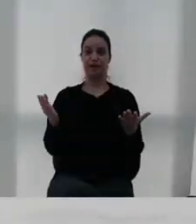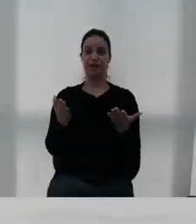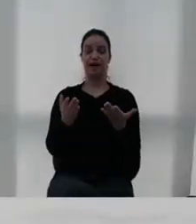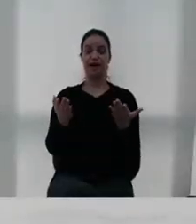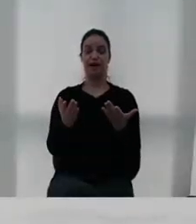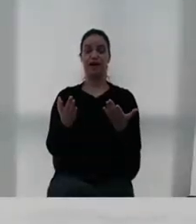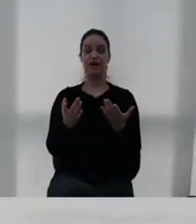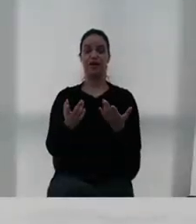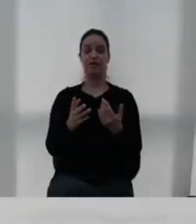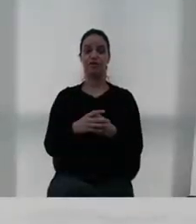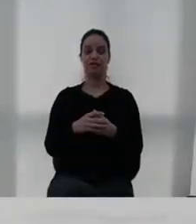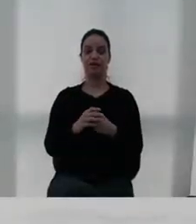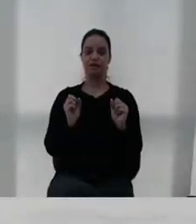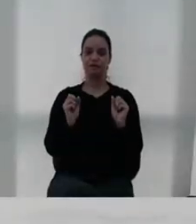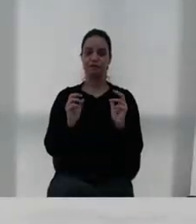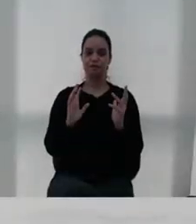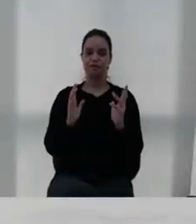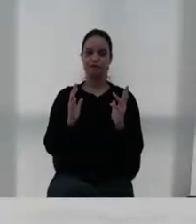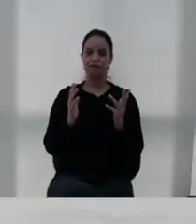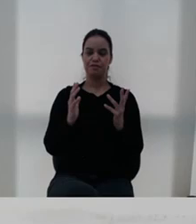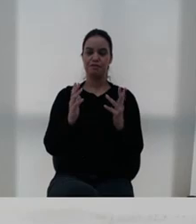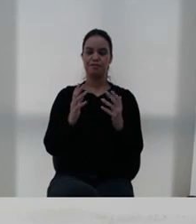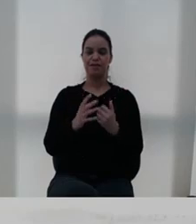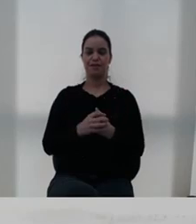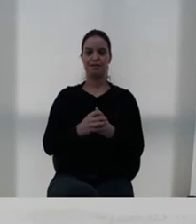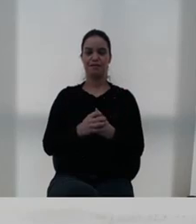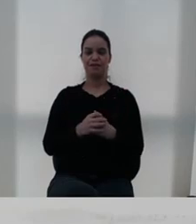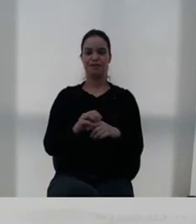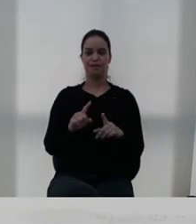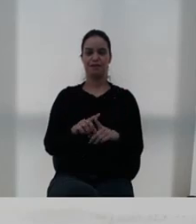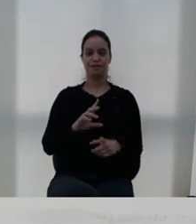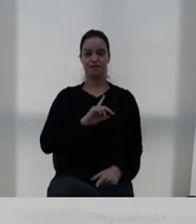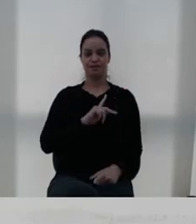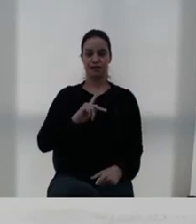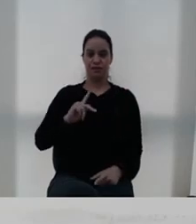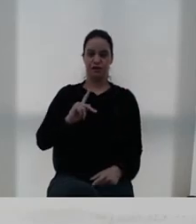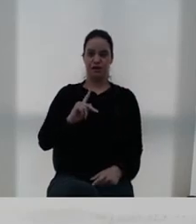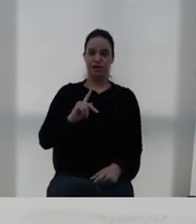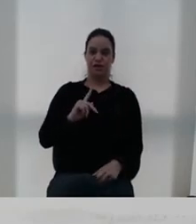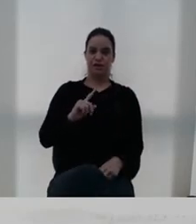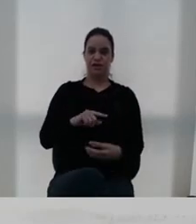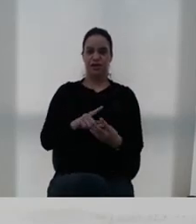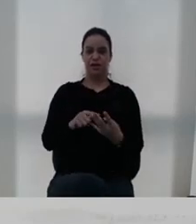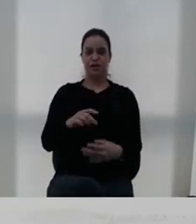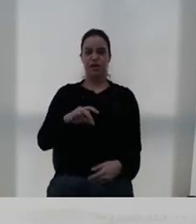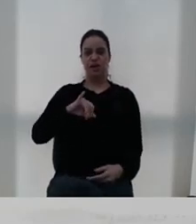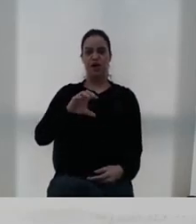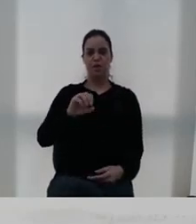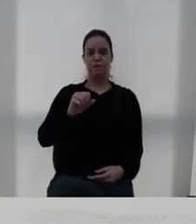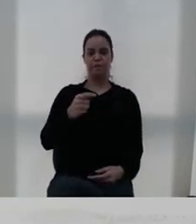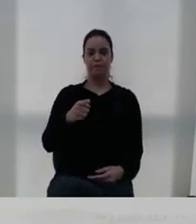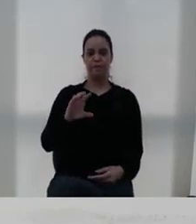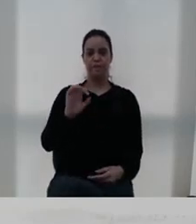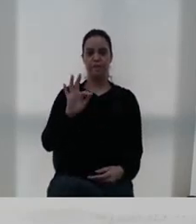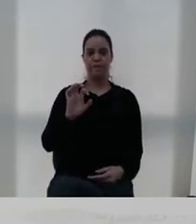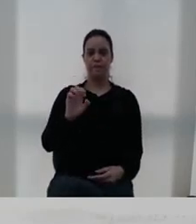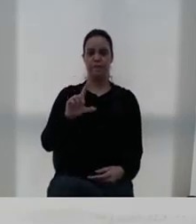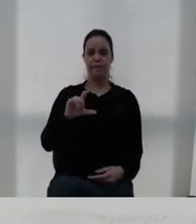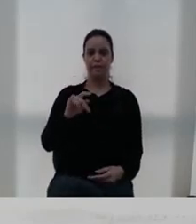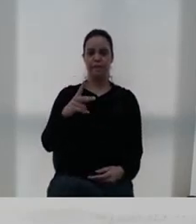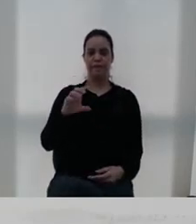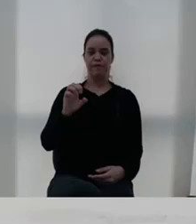mesma forma, de fazer o elogio público à segunda subdefensoria pública geral, na pessoa do segundo subdefensor João Felipe e do assessor